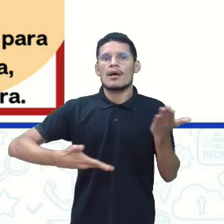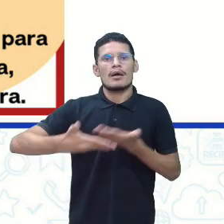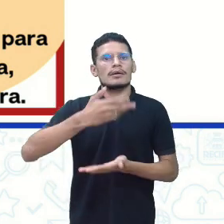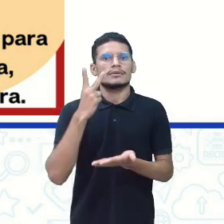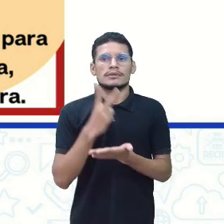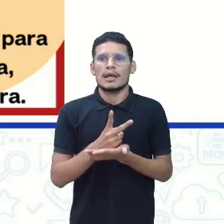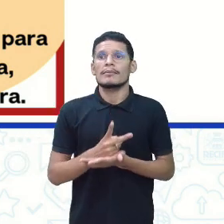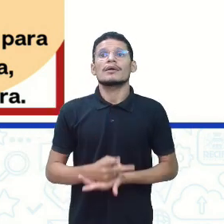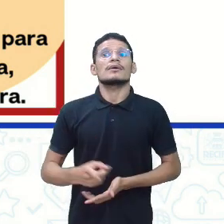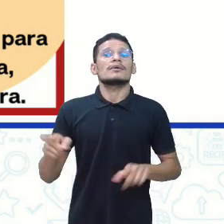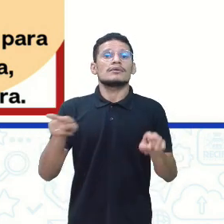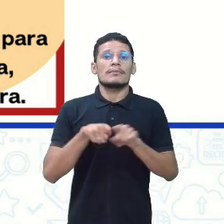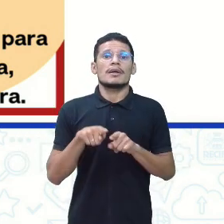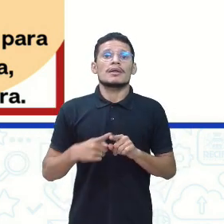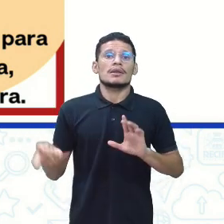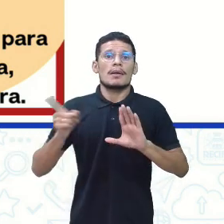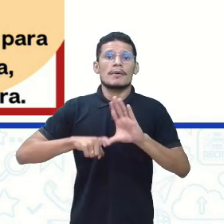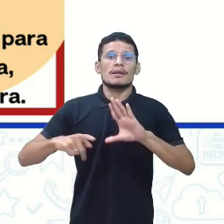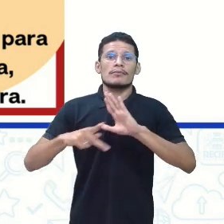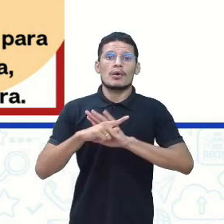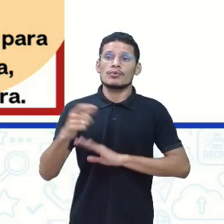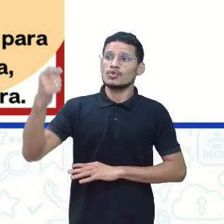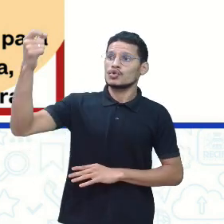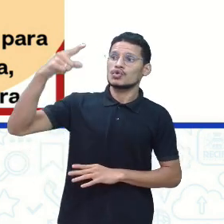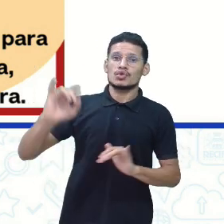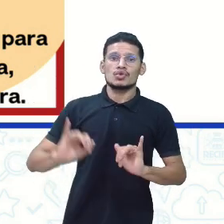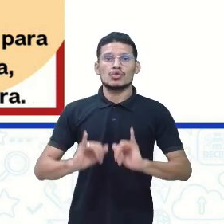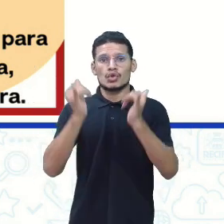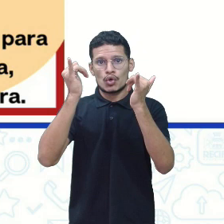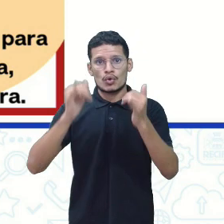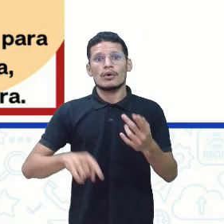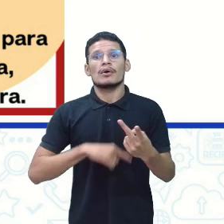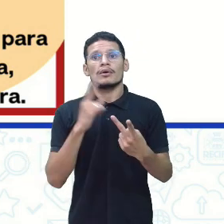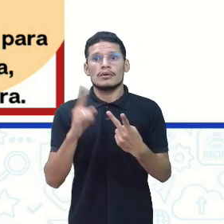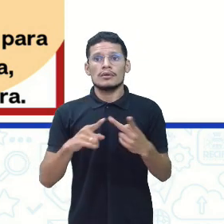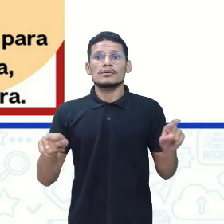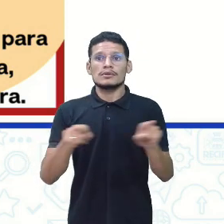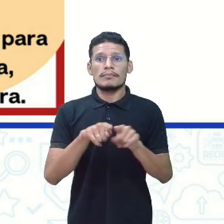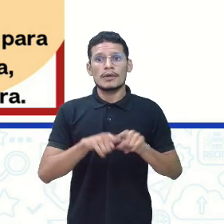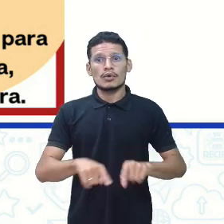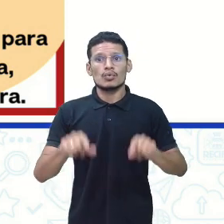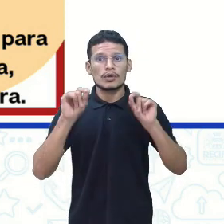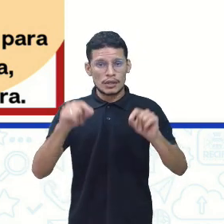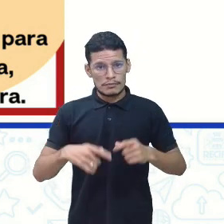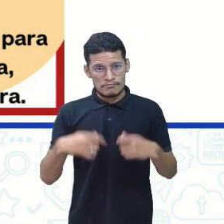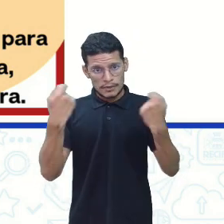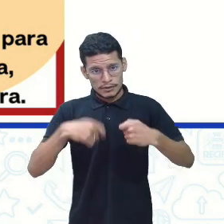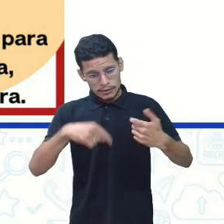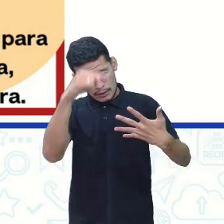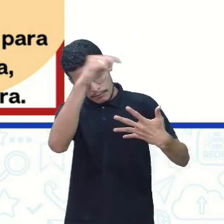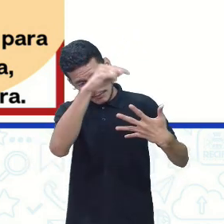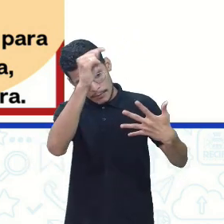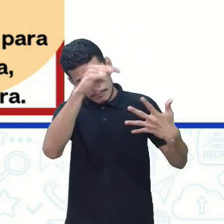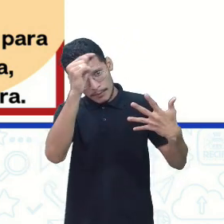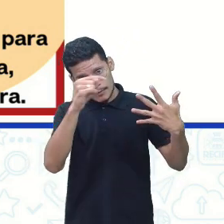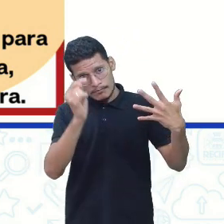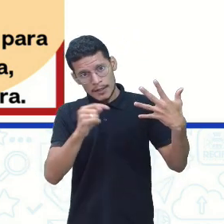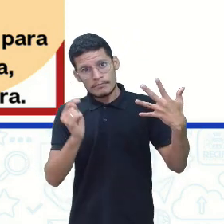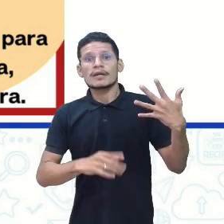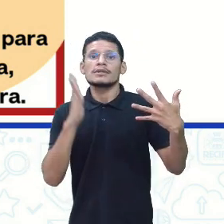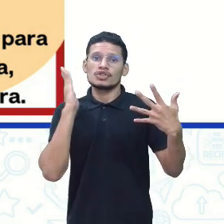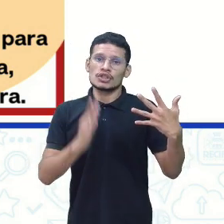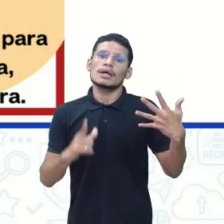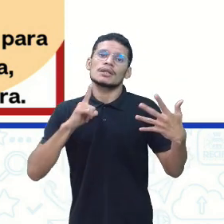Ele depende diretamente da energia do Sol. Ele precisa que ocorra